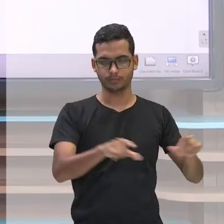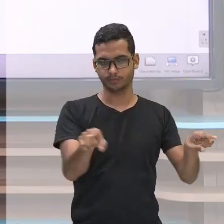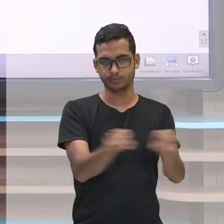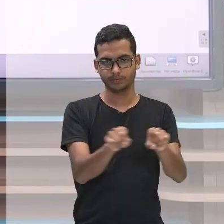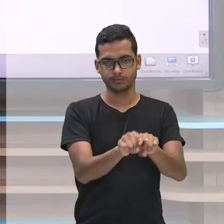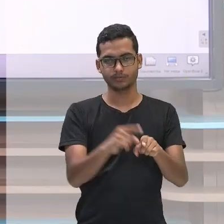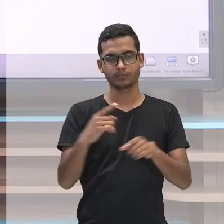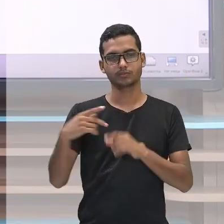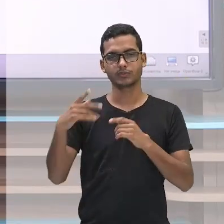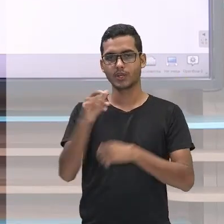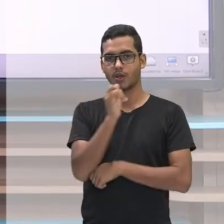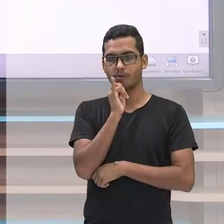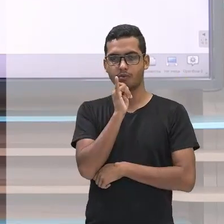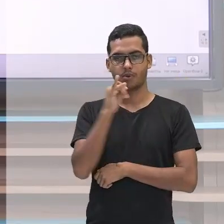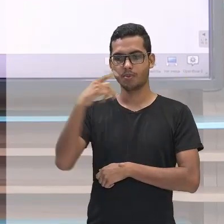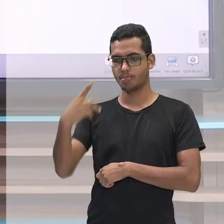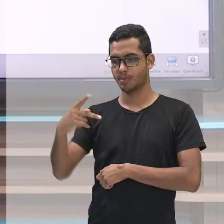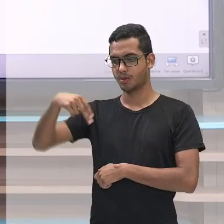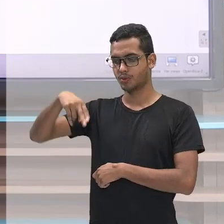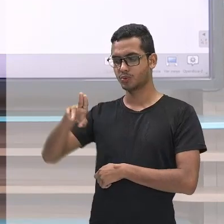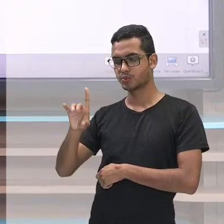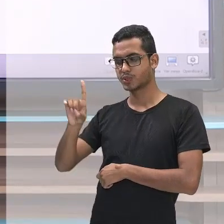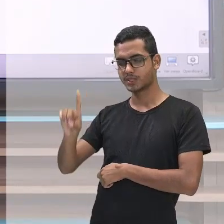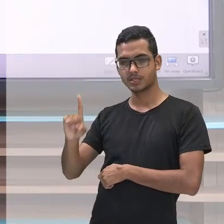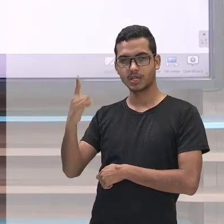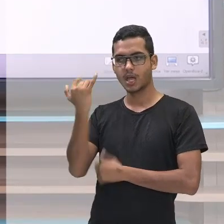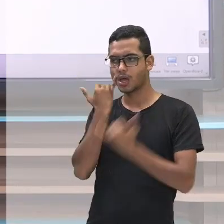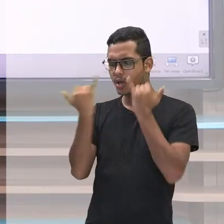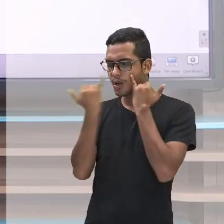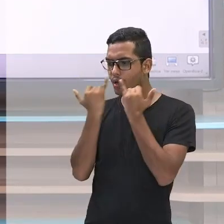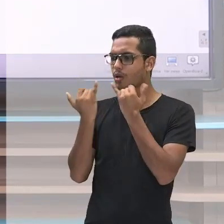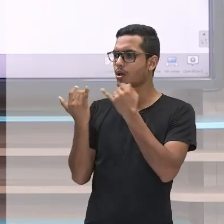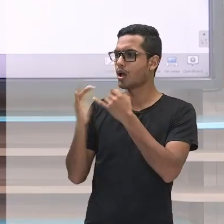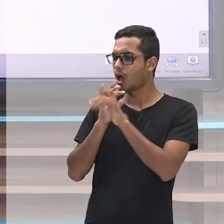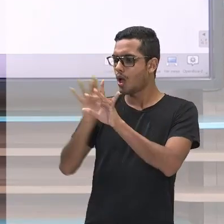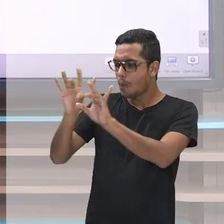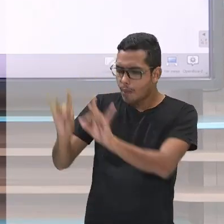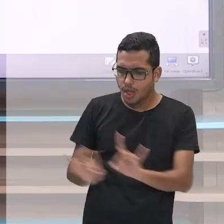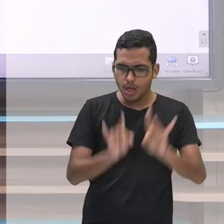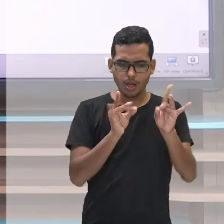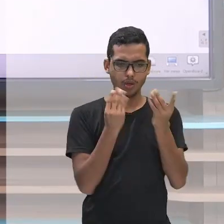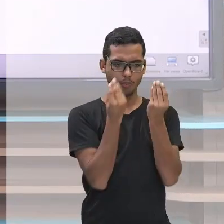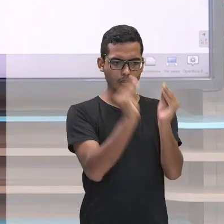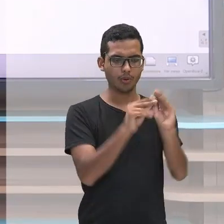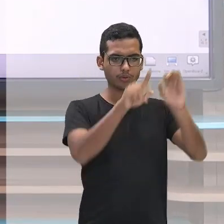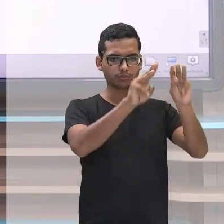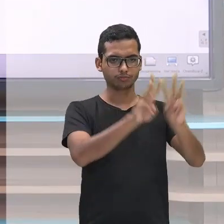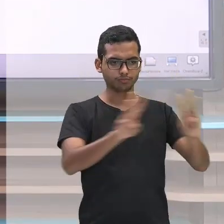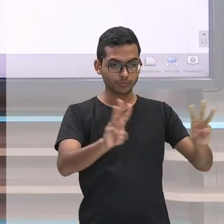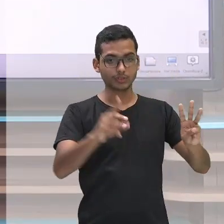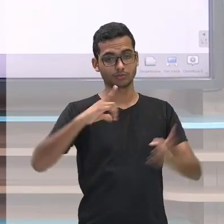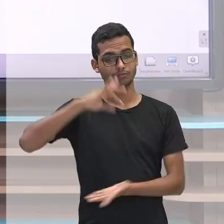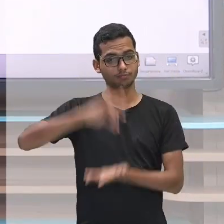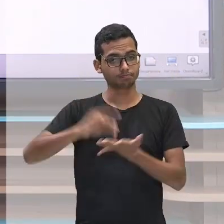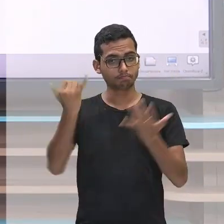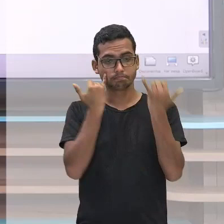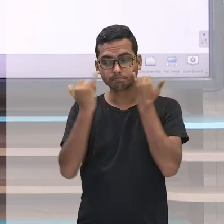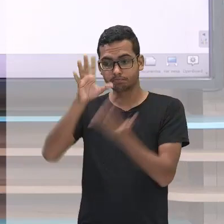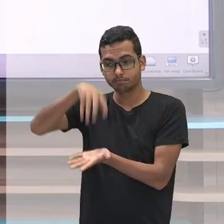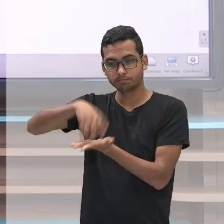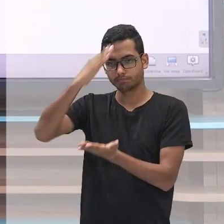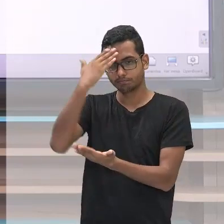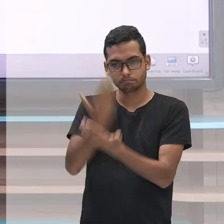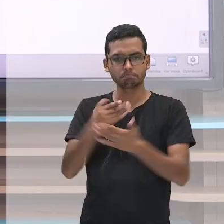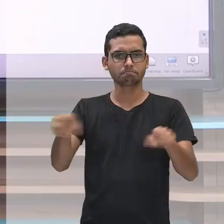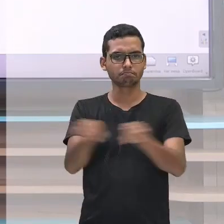PNUD, onde ele utiliza esse banco de dados, e aí a gente também tem fontes confiáveis, tá bom? No site do IBGE